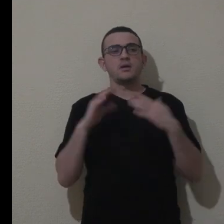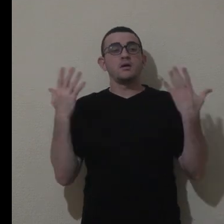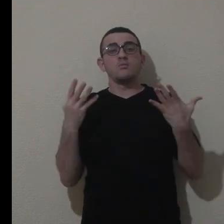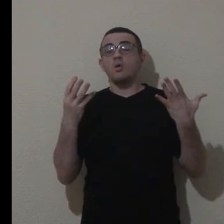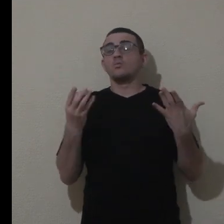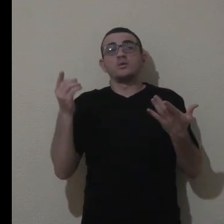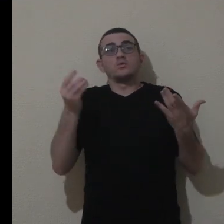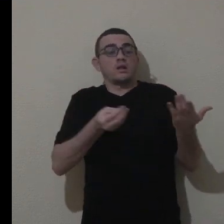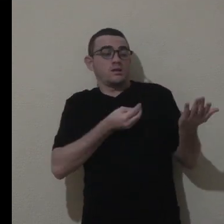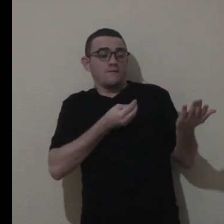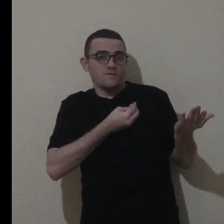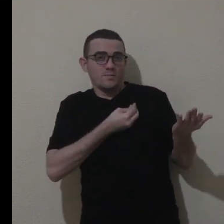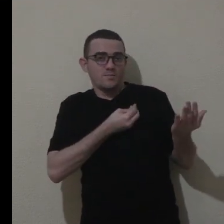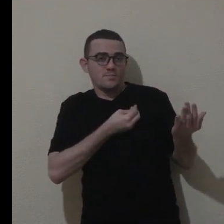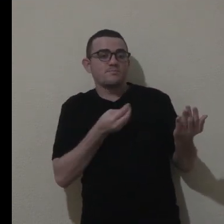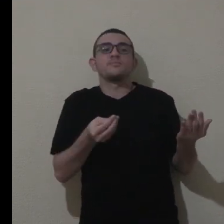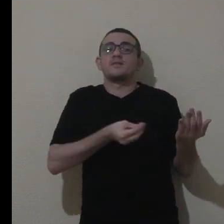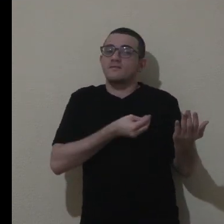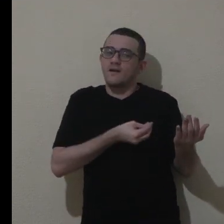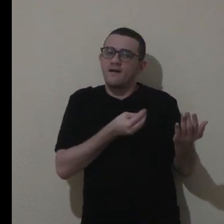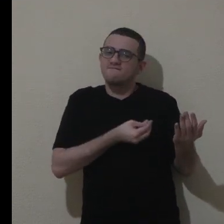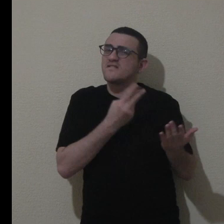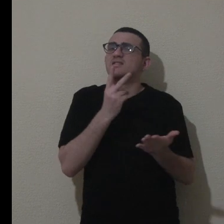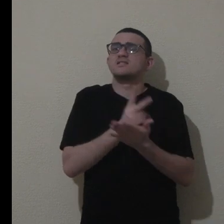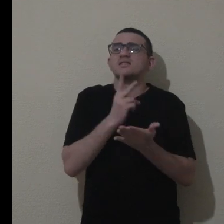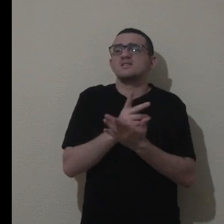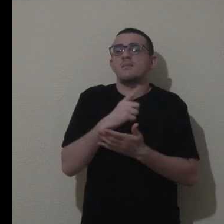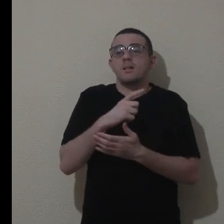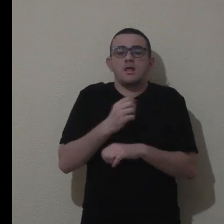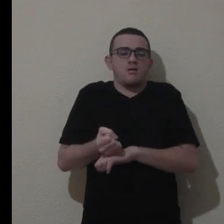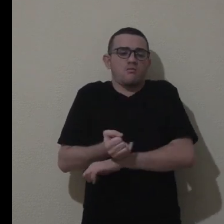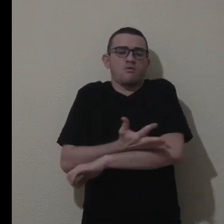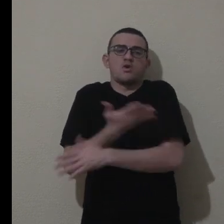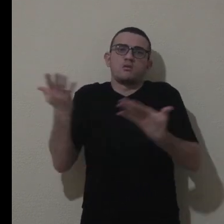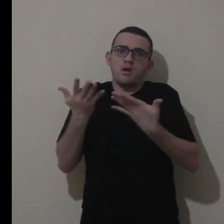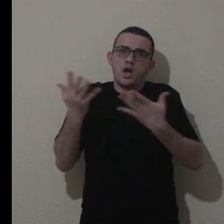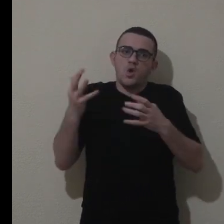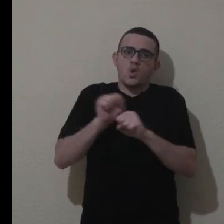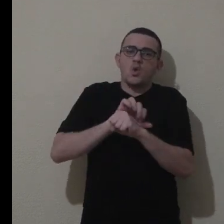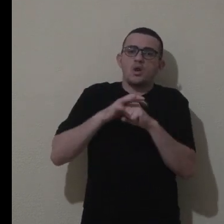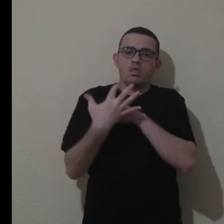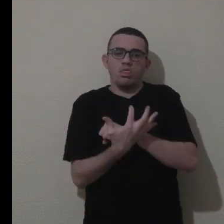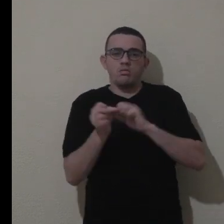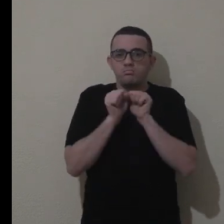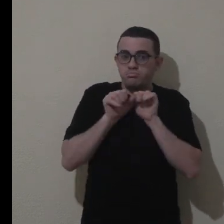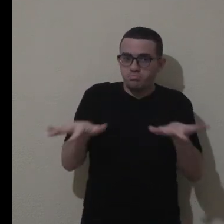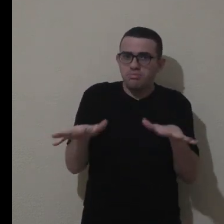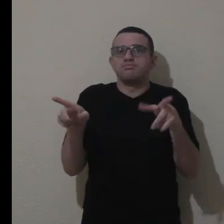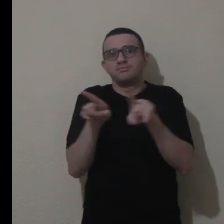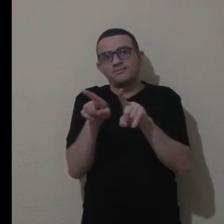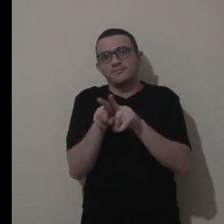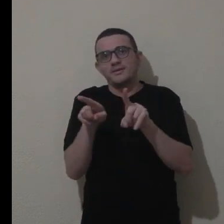na nossa vida, né? Então, a nossa vida ela é cheia de emoções, ainda mais agora na época do